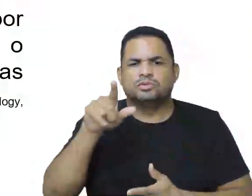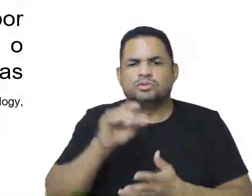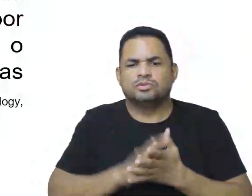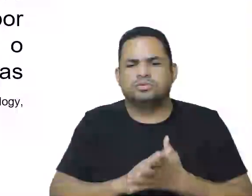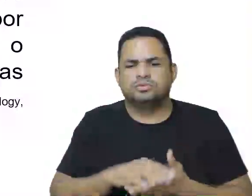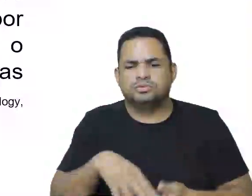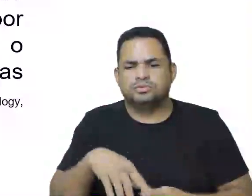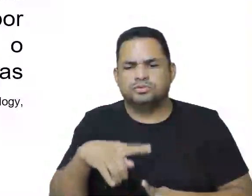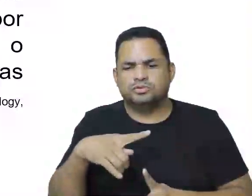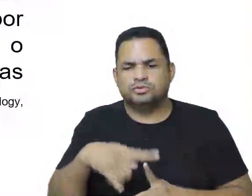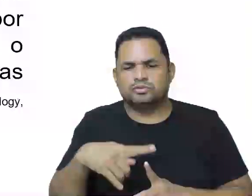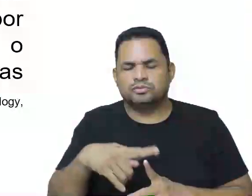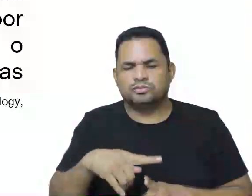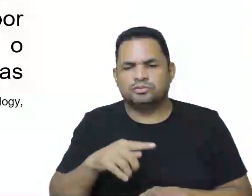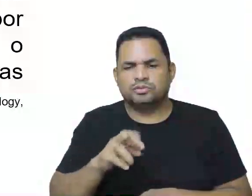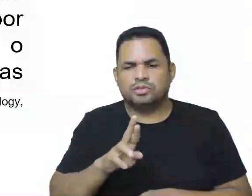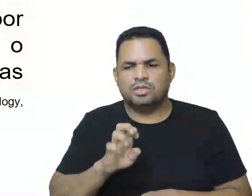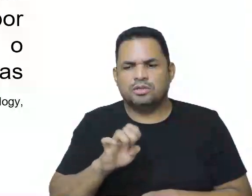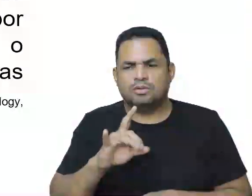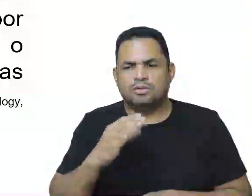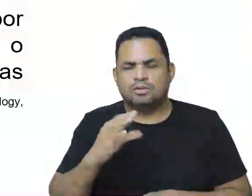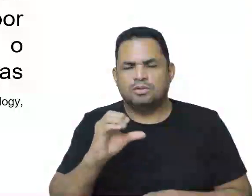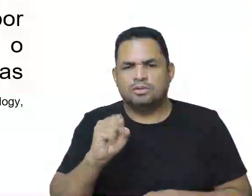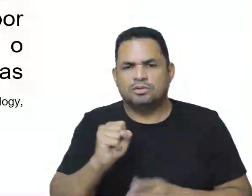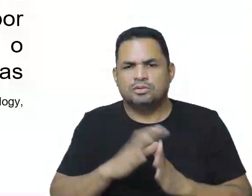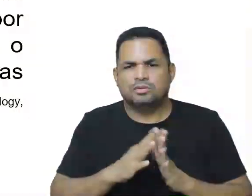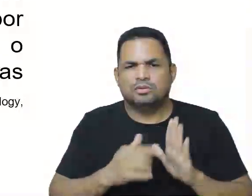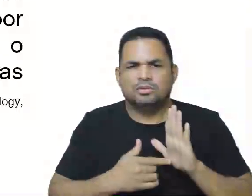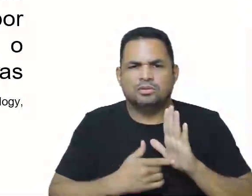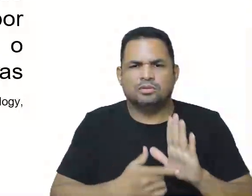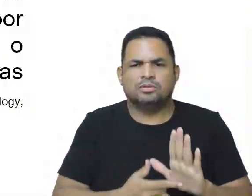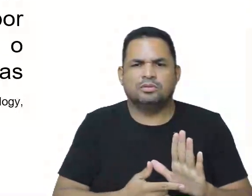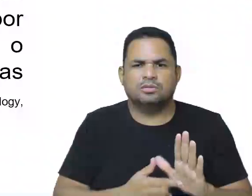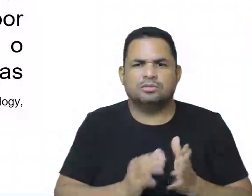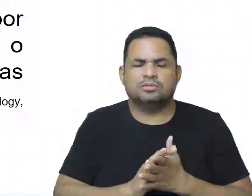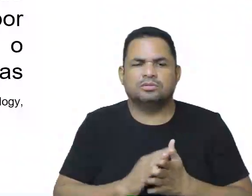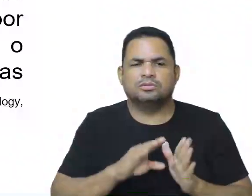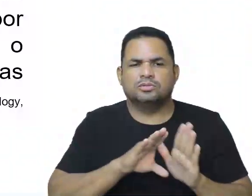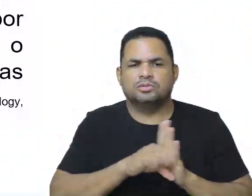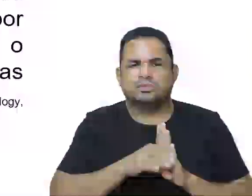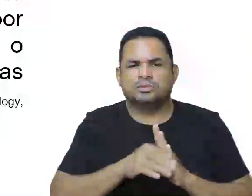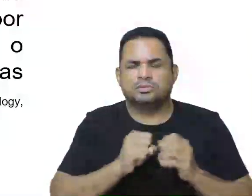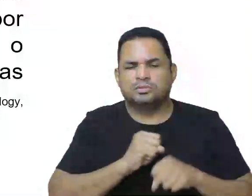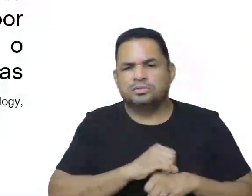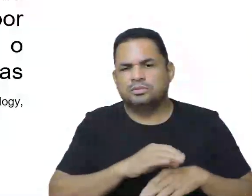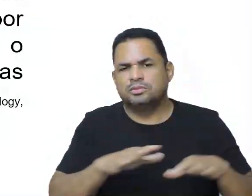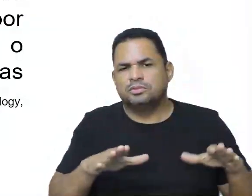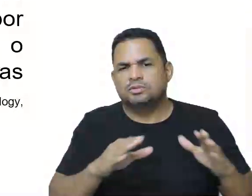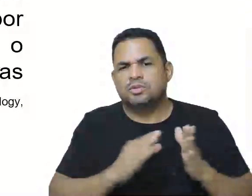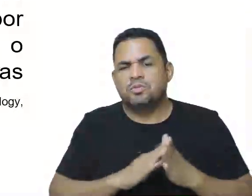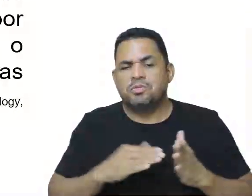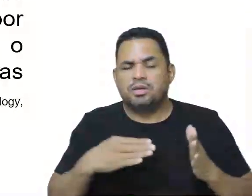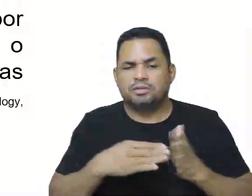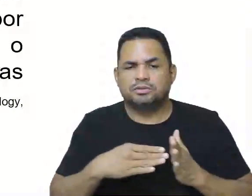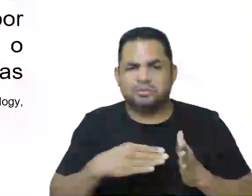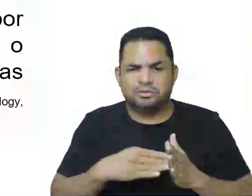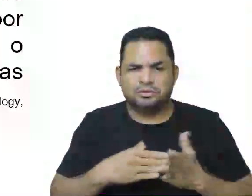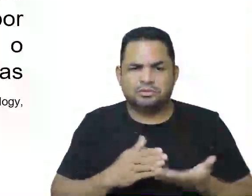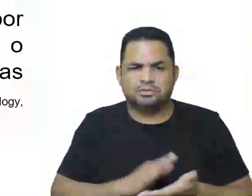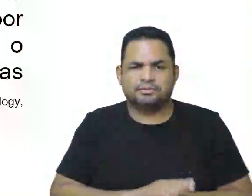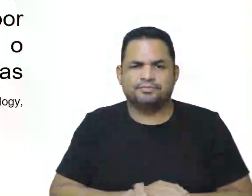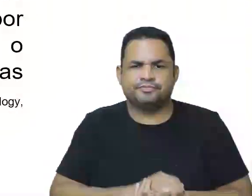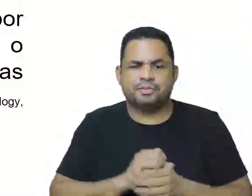erosões. Então, a erosão apresenta definições mais amplas ou mais restritas. A